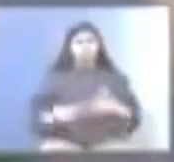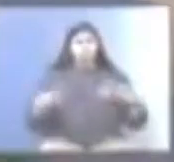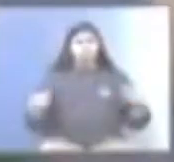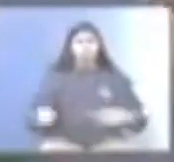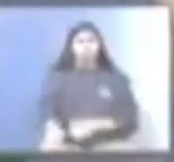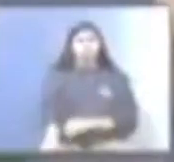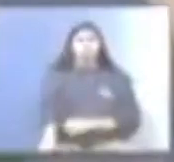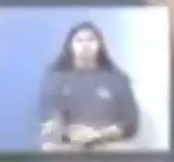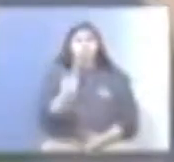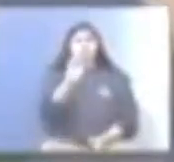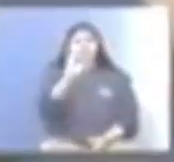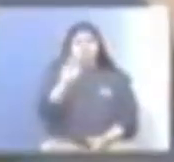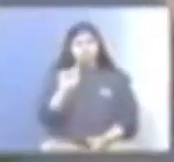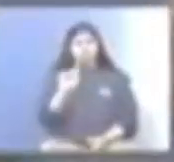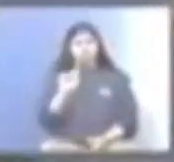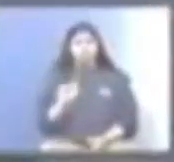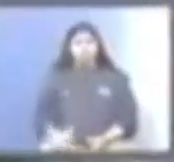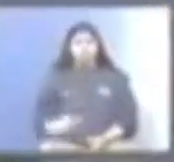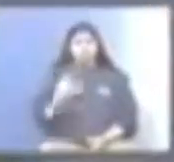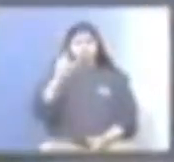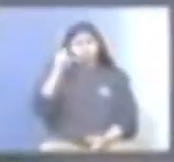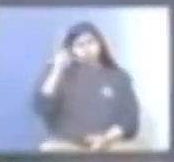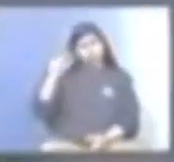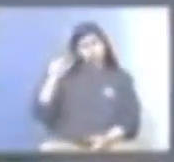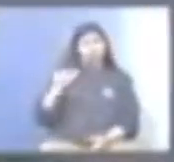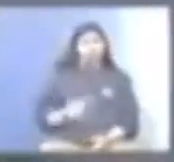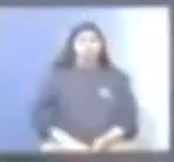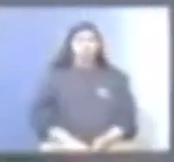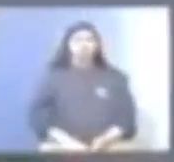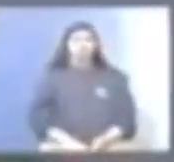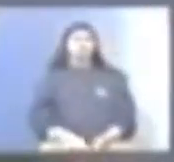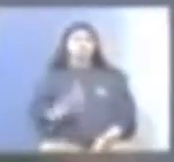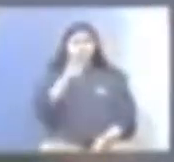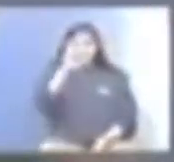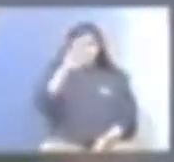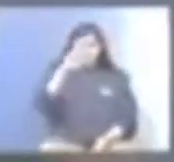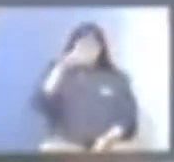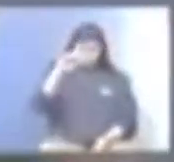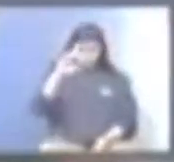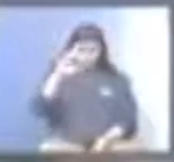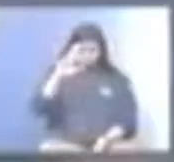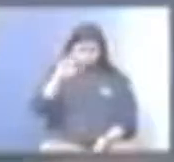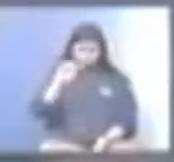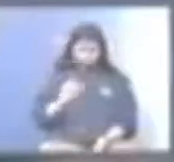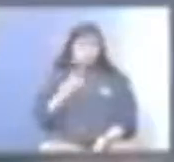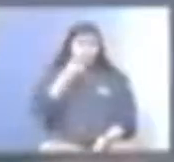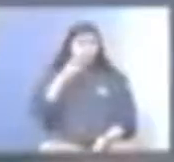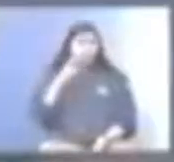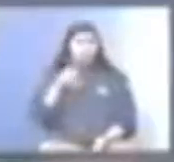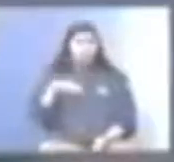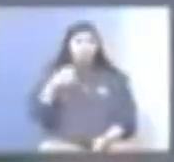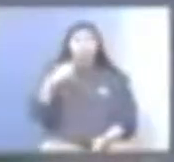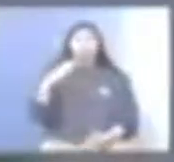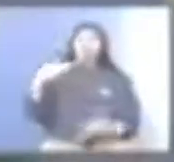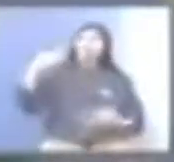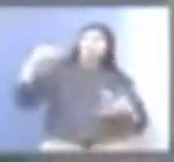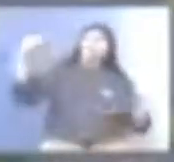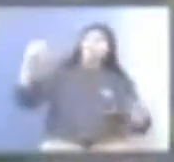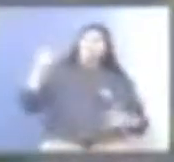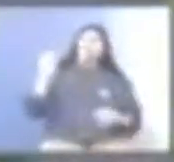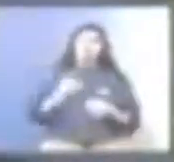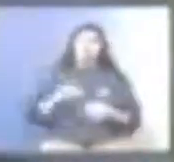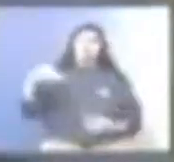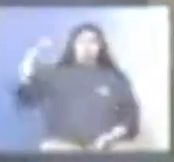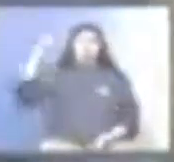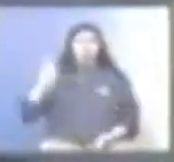a lente. Aí você vê pequenininho, faz igual aqueles binóculos, né? Binóculo, você olha do jeito certo, aumenta, fica grande. Você olha